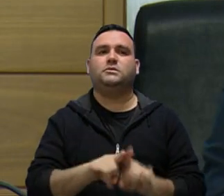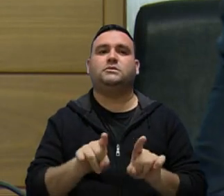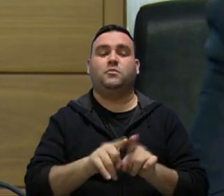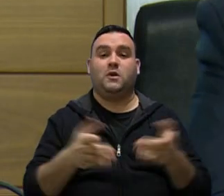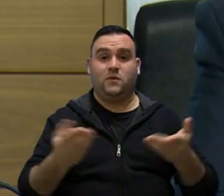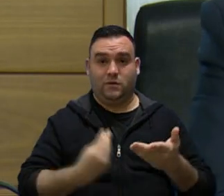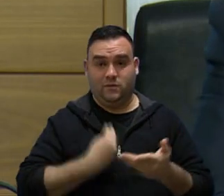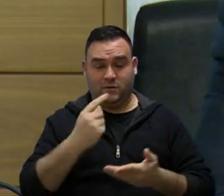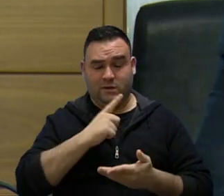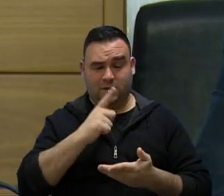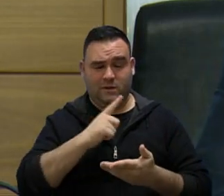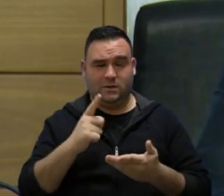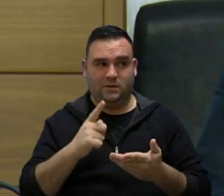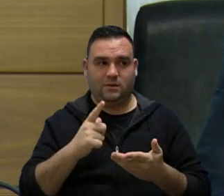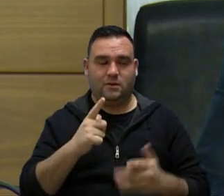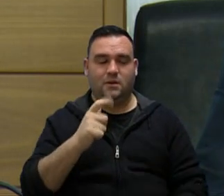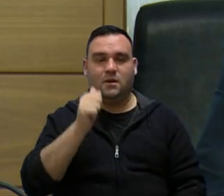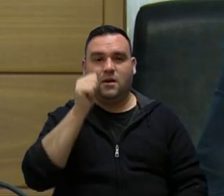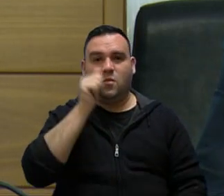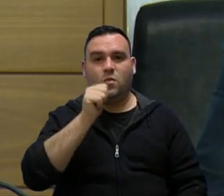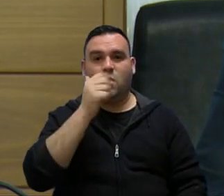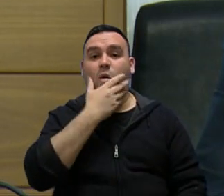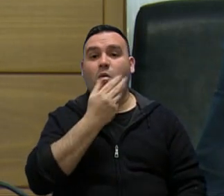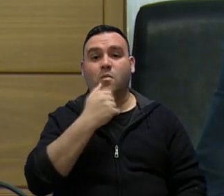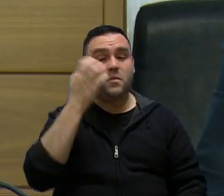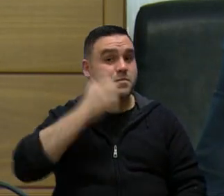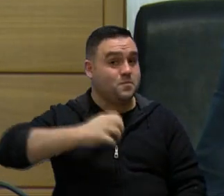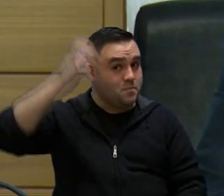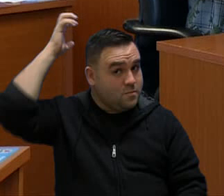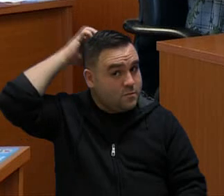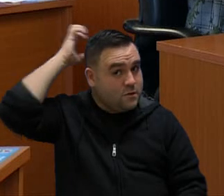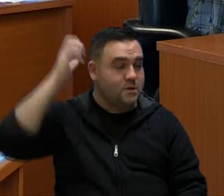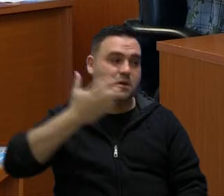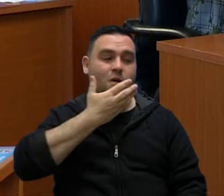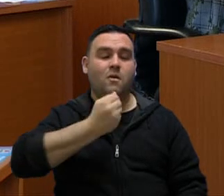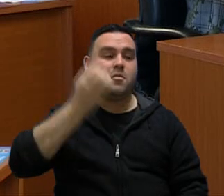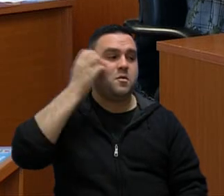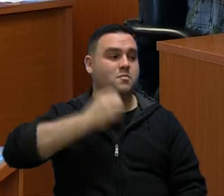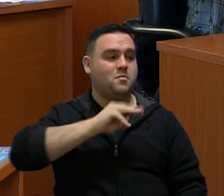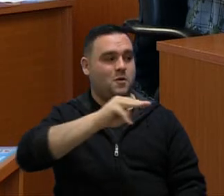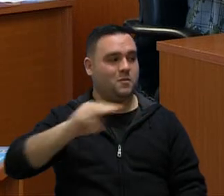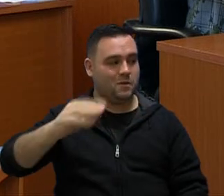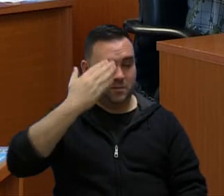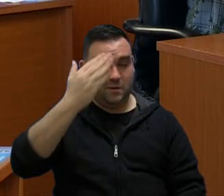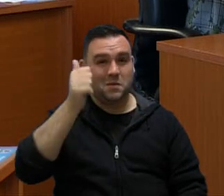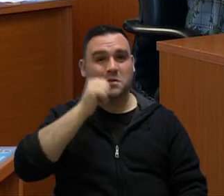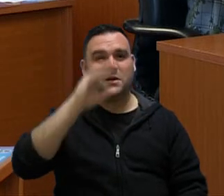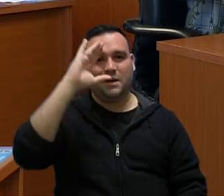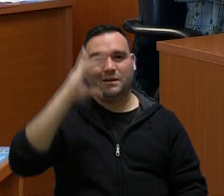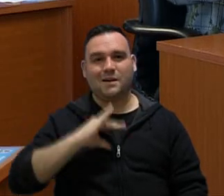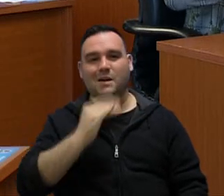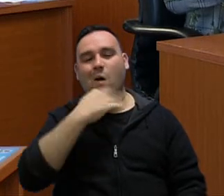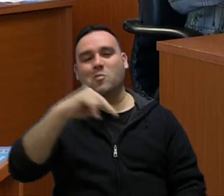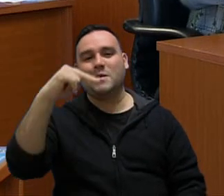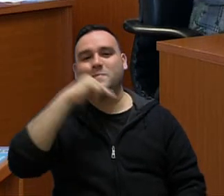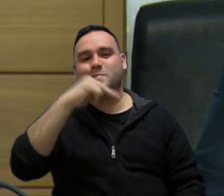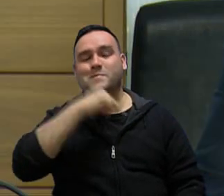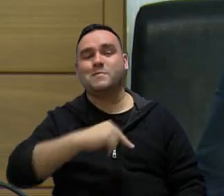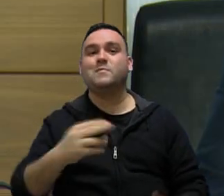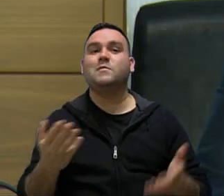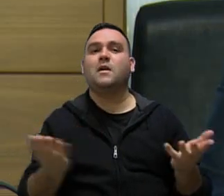os que aqui estão a vereador péricles que tá aqui com a gente ainda vereador marinho marte obrigado ver dori área e vereador anselmo